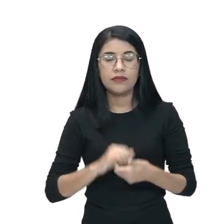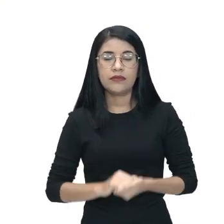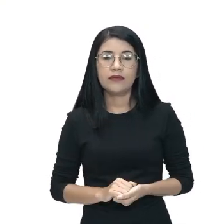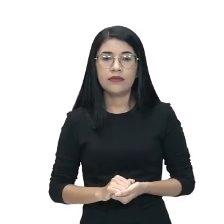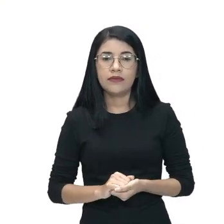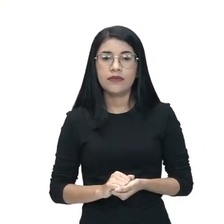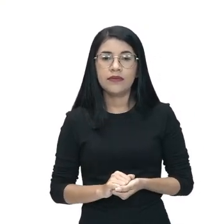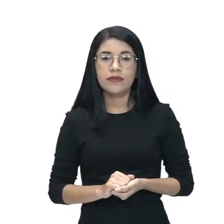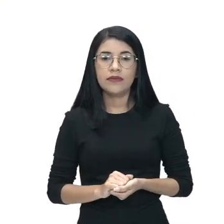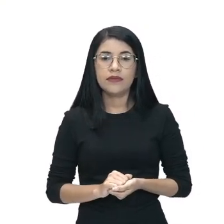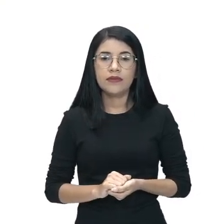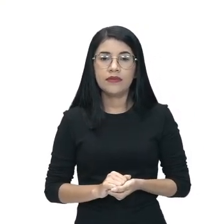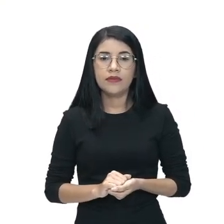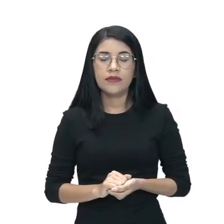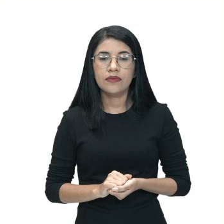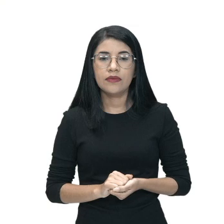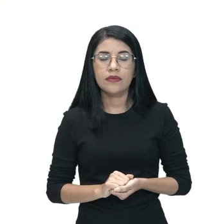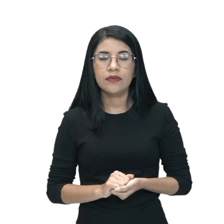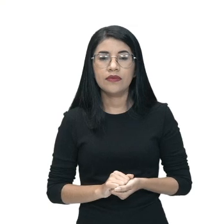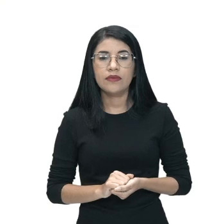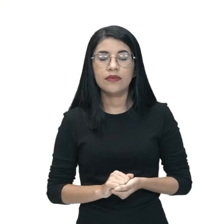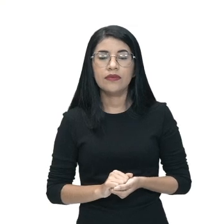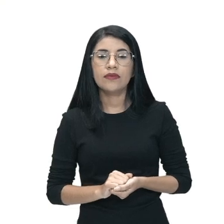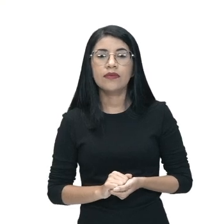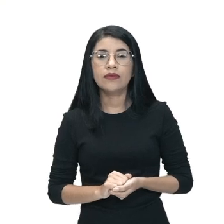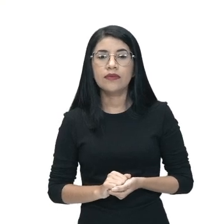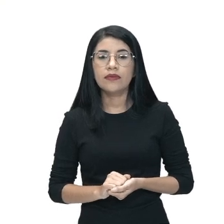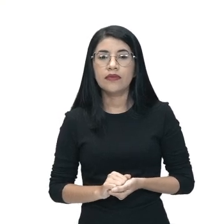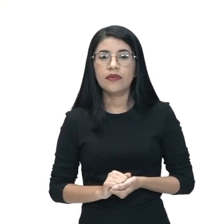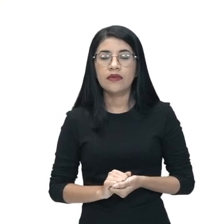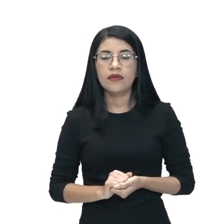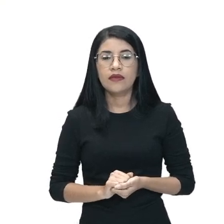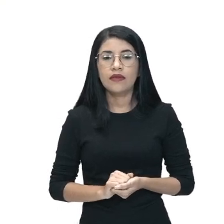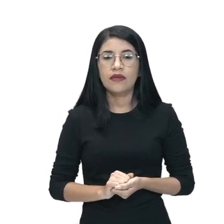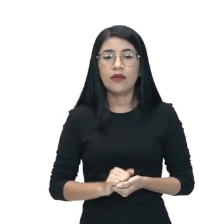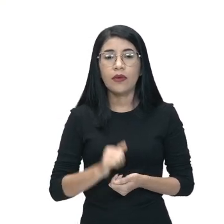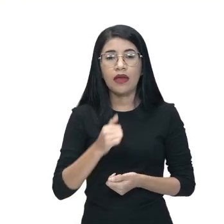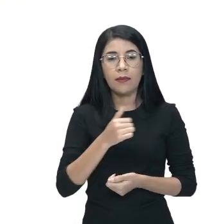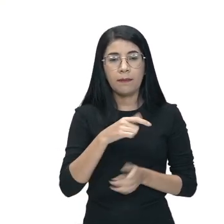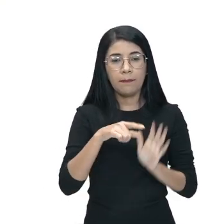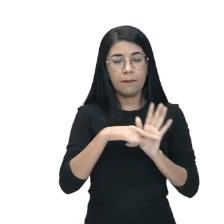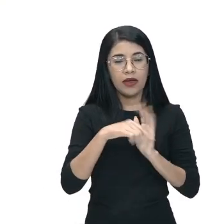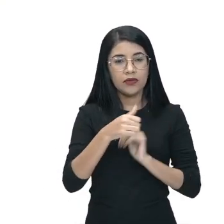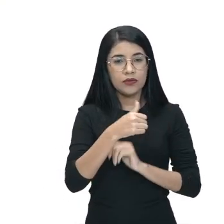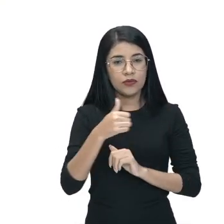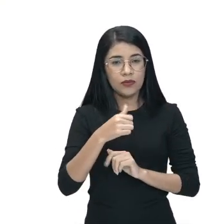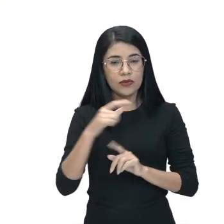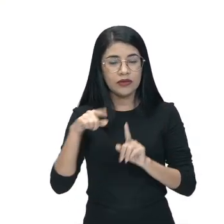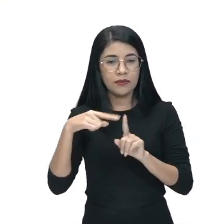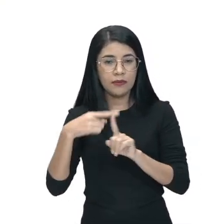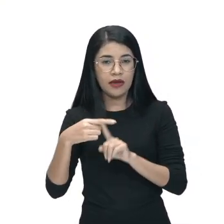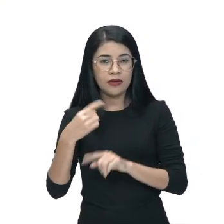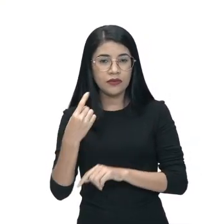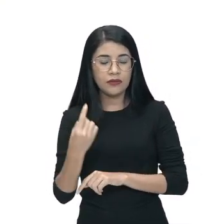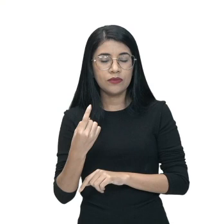1, olha só como a gente se engana fácil, né? Como é mais 1, o que acontece? Fica menos